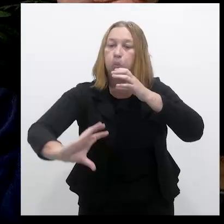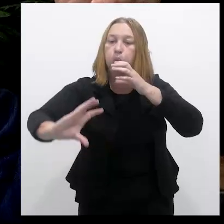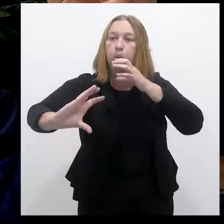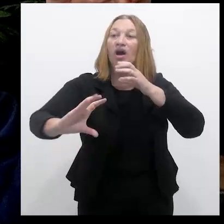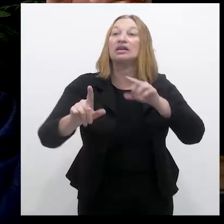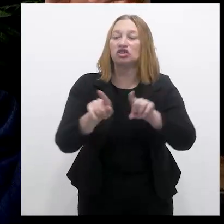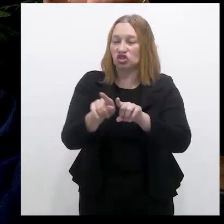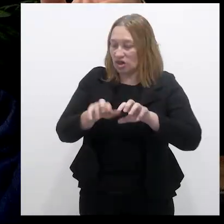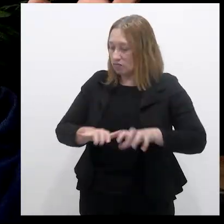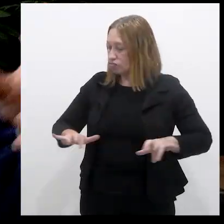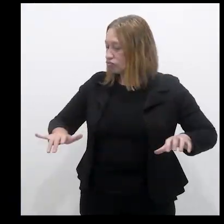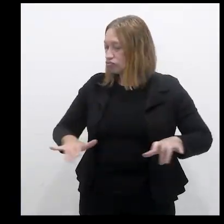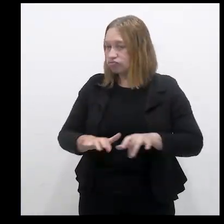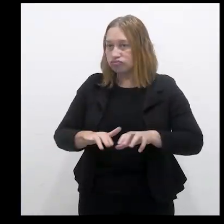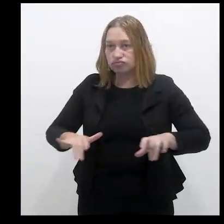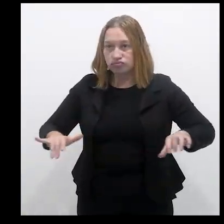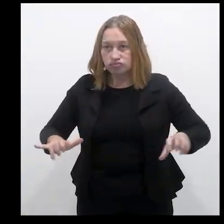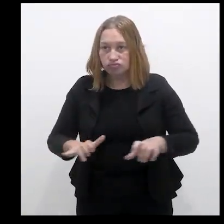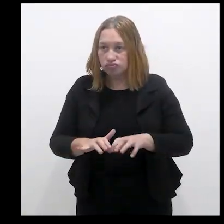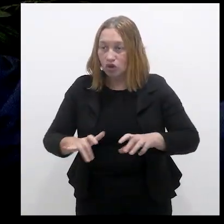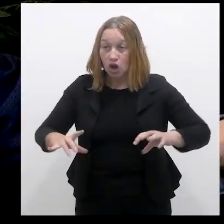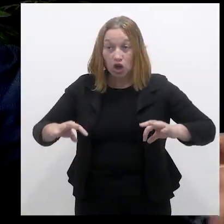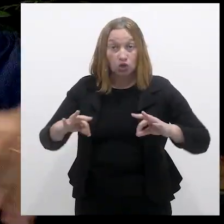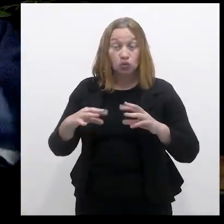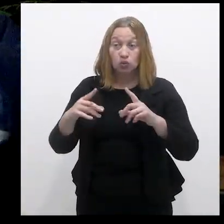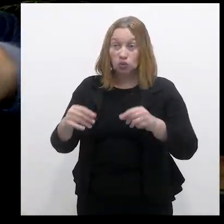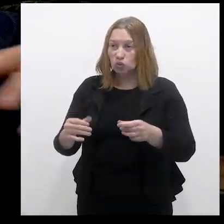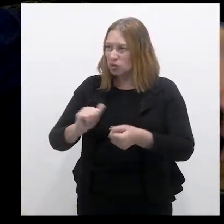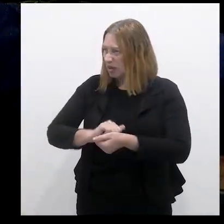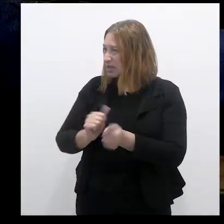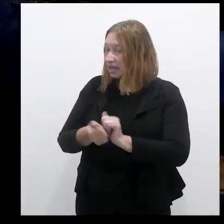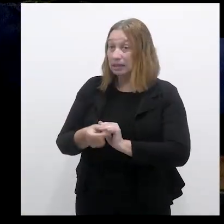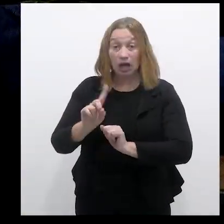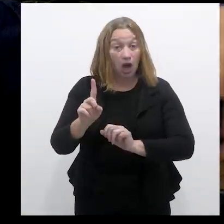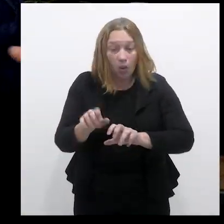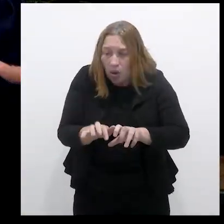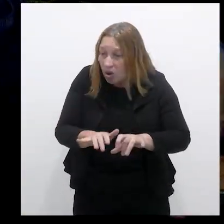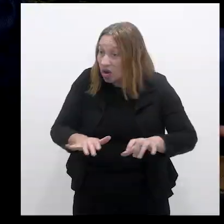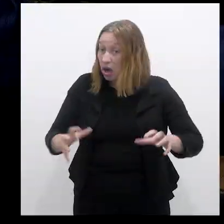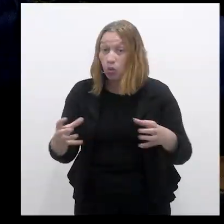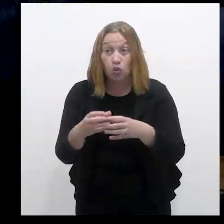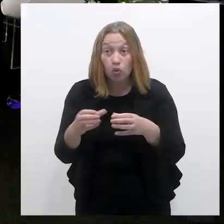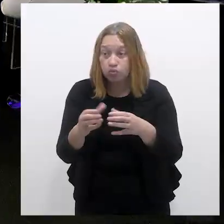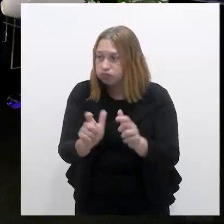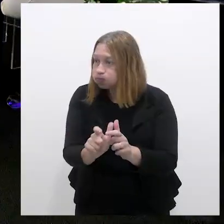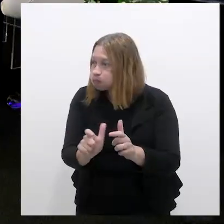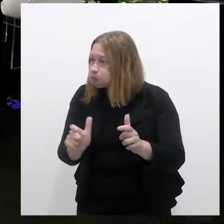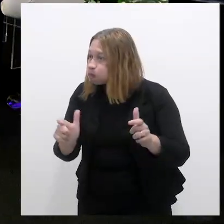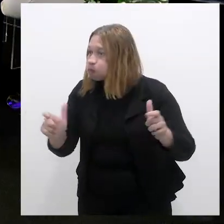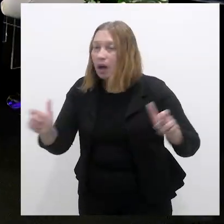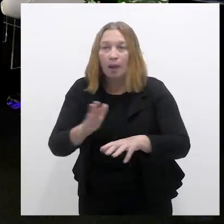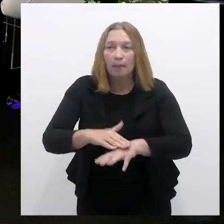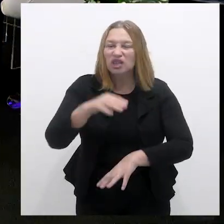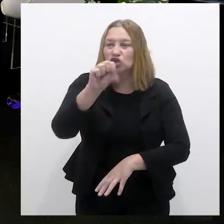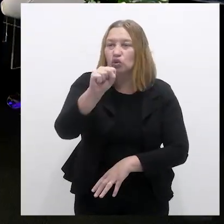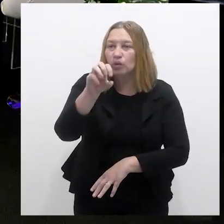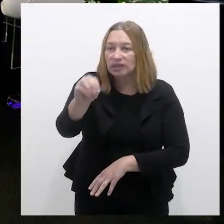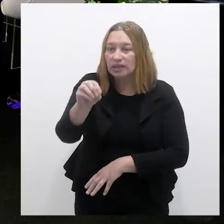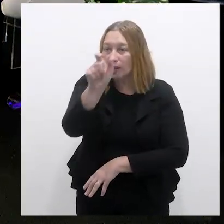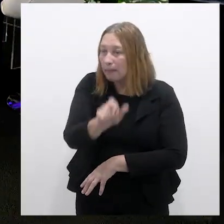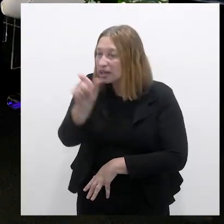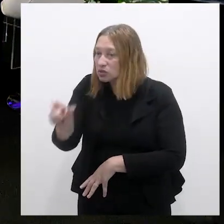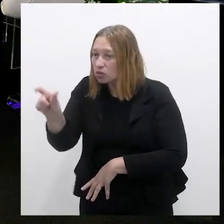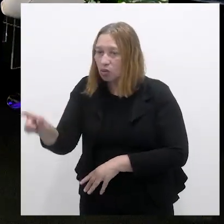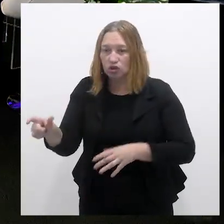celesta, Mas está tudo adaptado. percussão. Não é grande, é grande. As cordas são um grupo muito grande. Então, são mais de